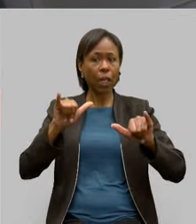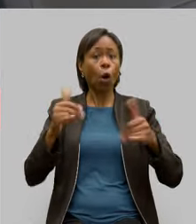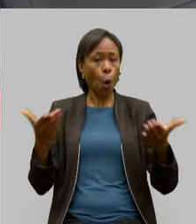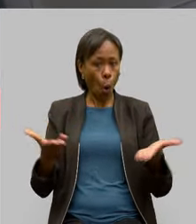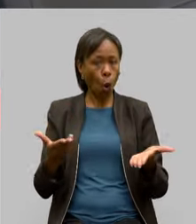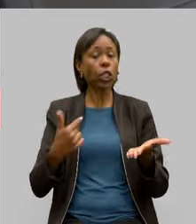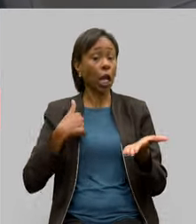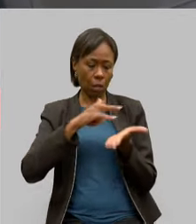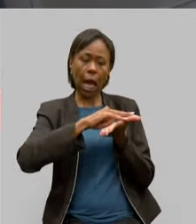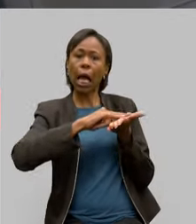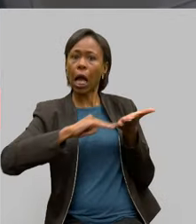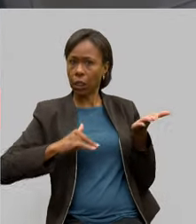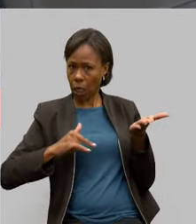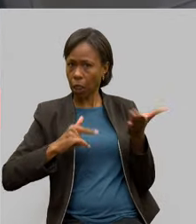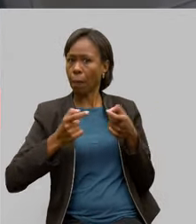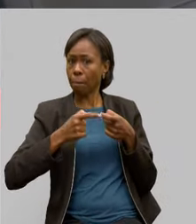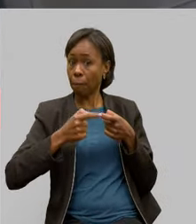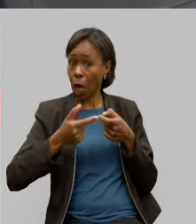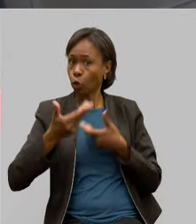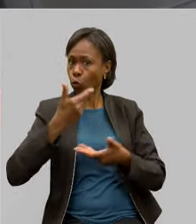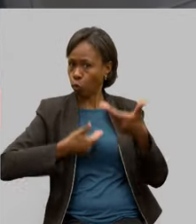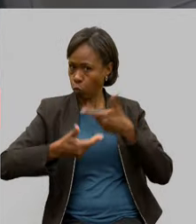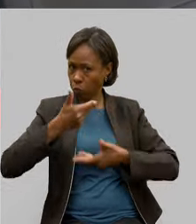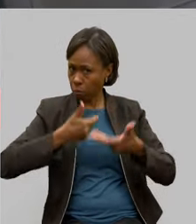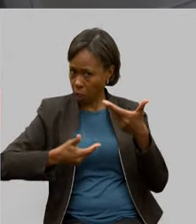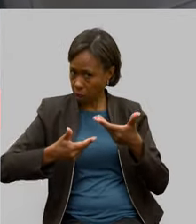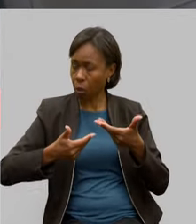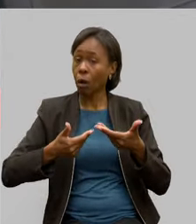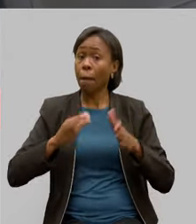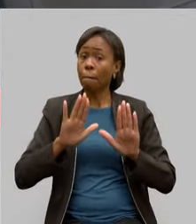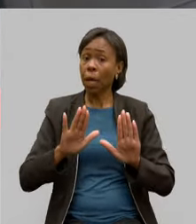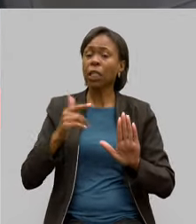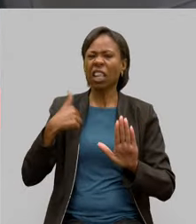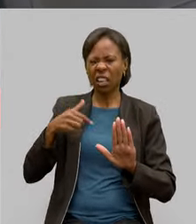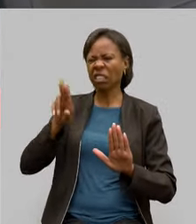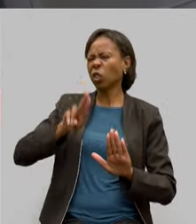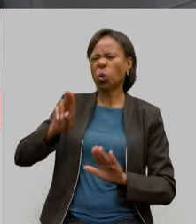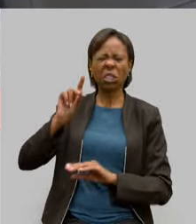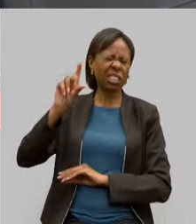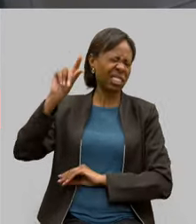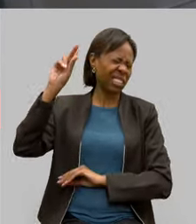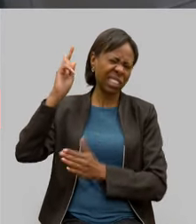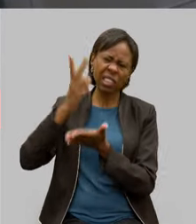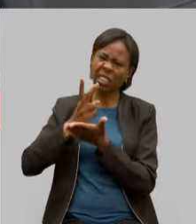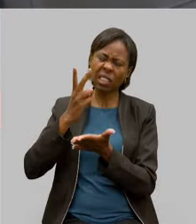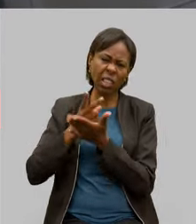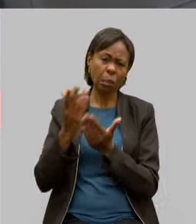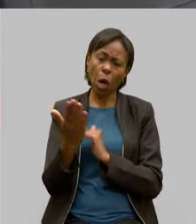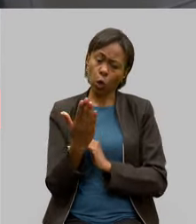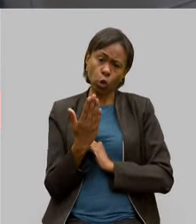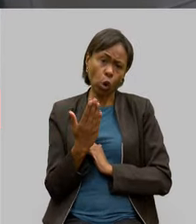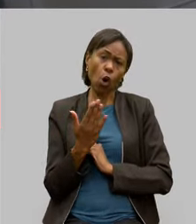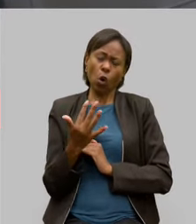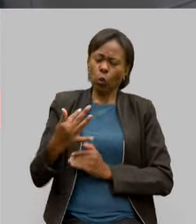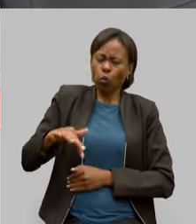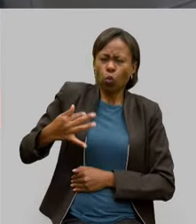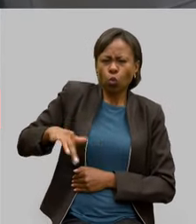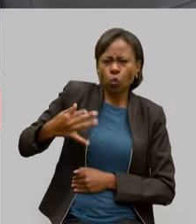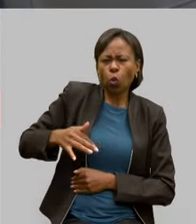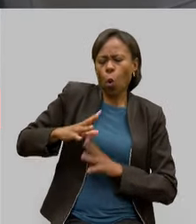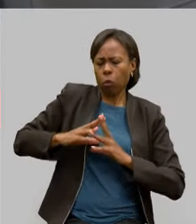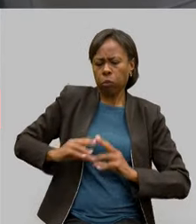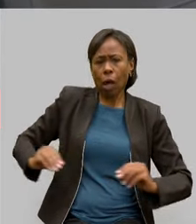receita Hoje eu tenho acompanhamento médico né mas eu usei sempre sempre me ajudou com dores sempre me ajudou